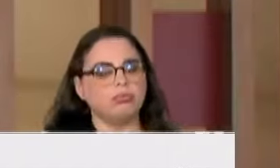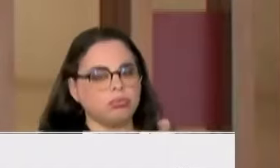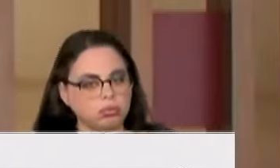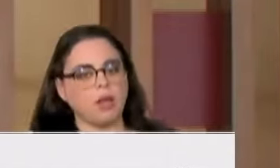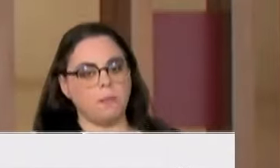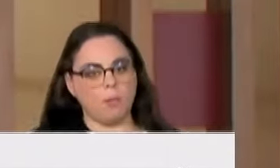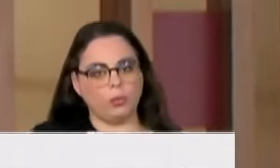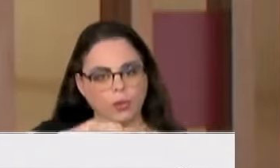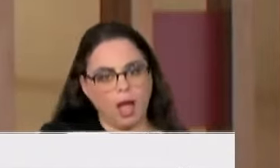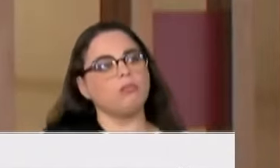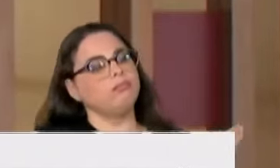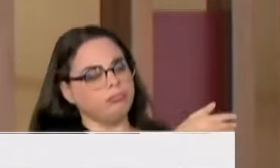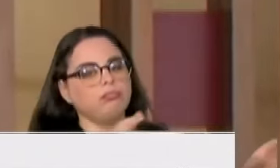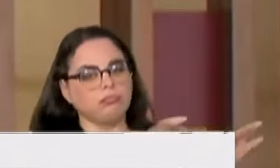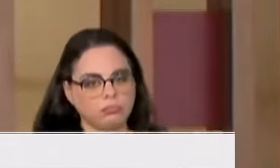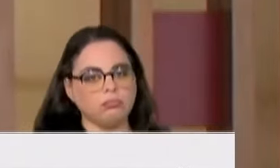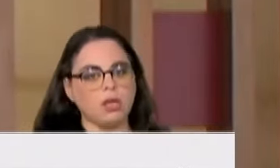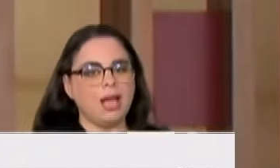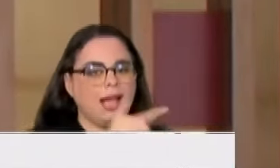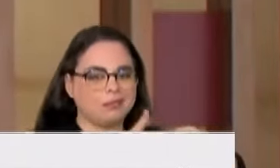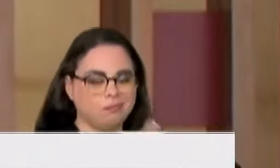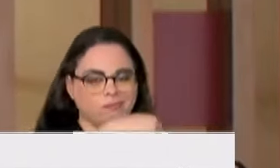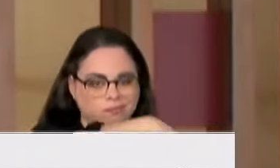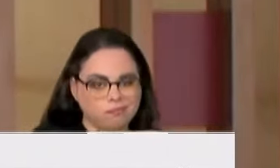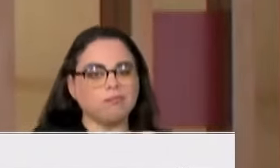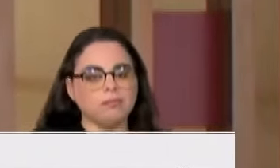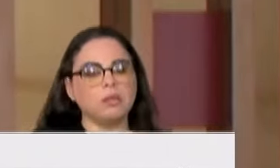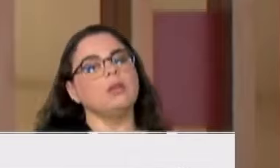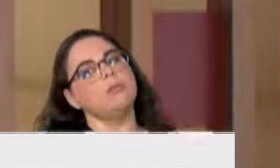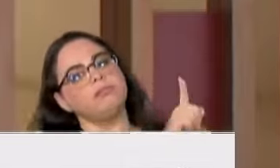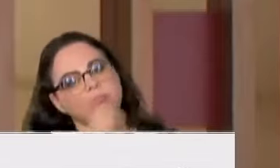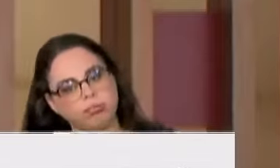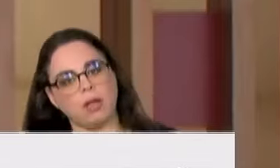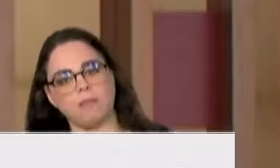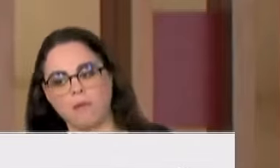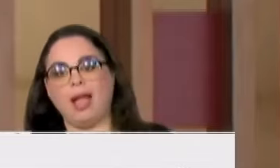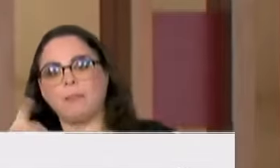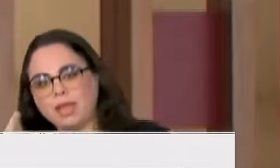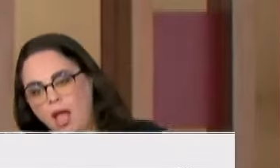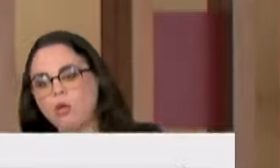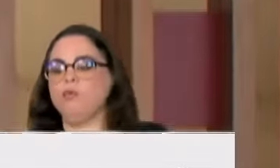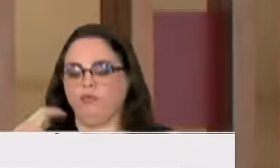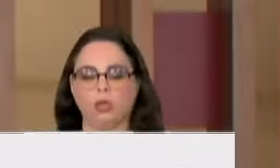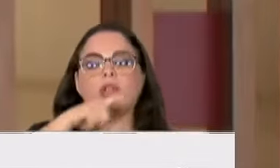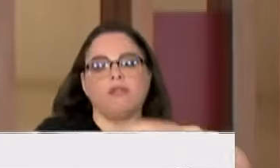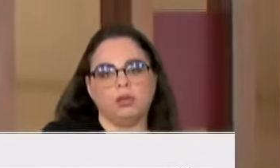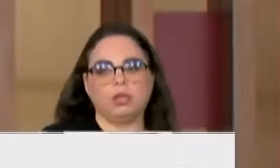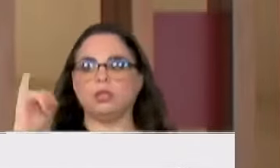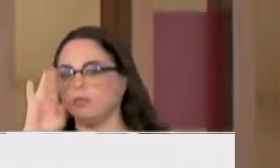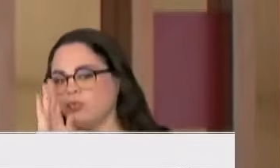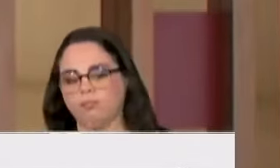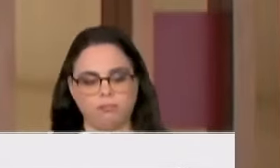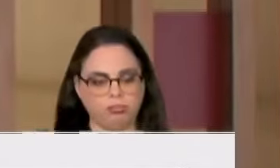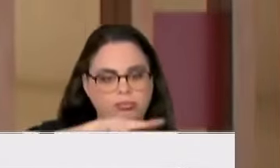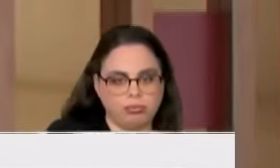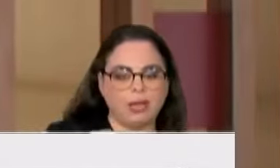Lisboa, para ir a Beirute e voltar a Lisboa, aí novo reabastecimento, com voo direto de Lisboa